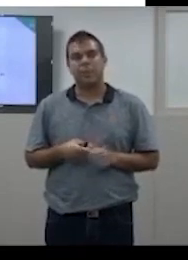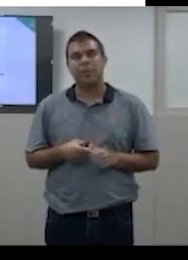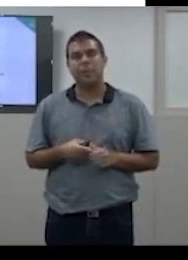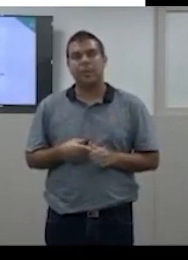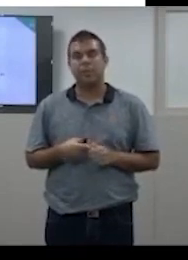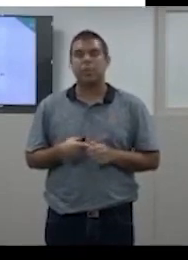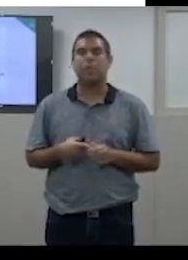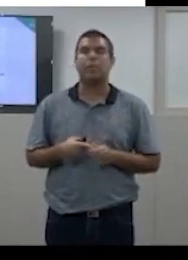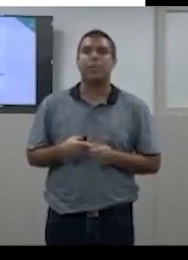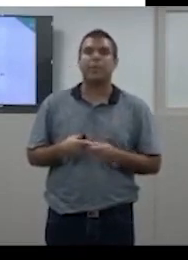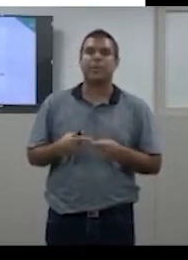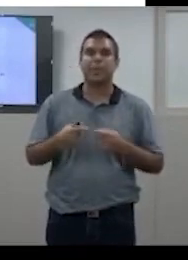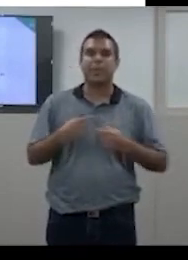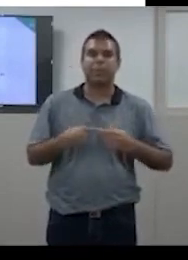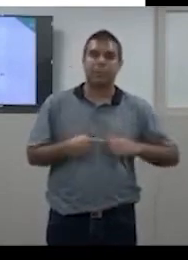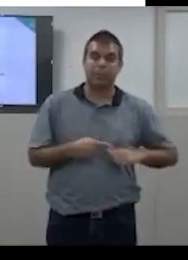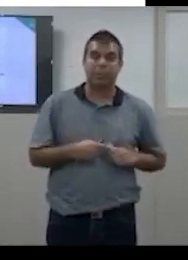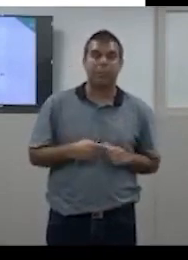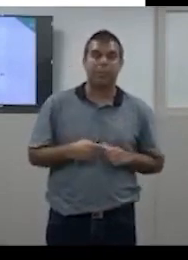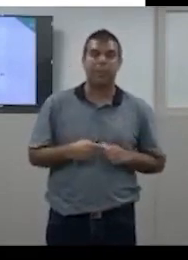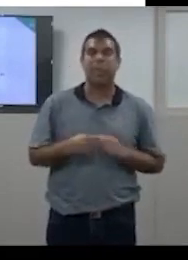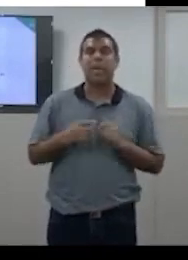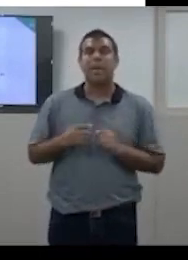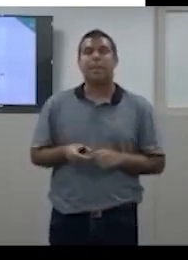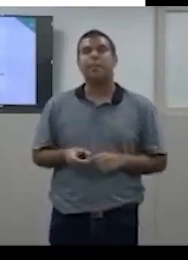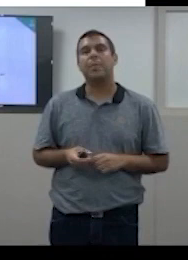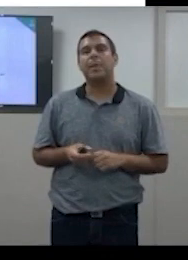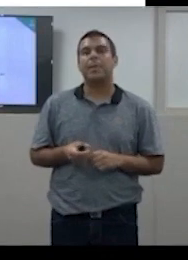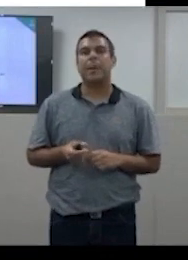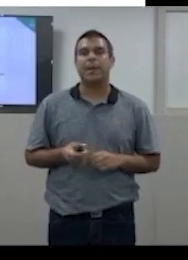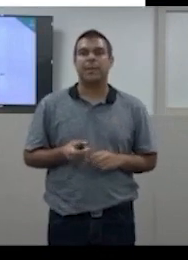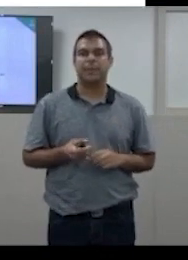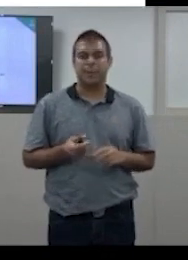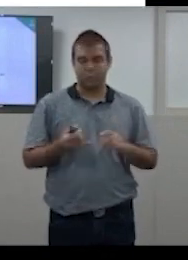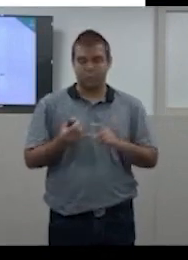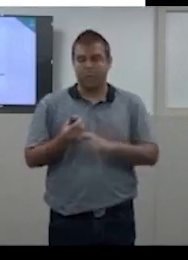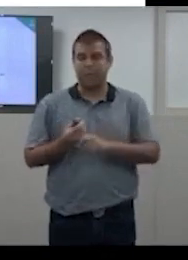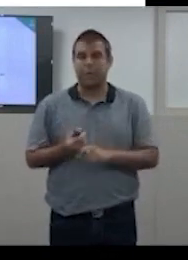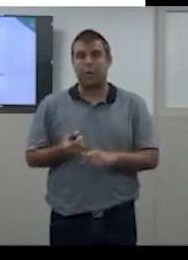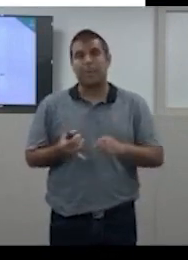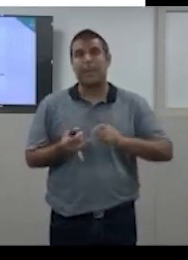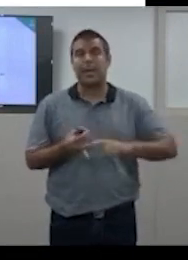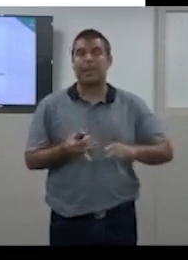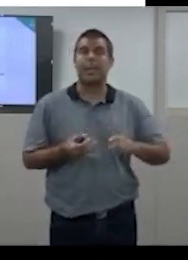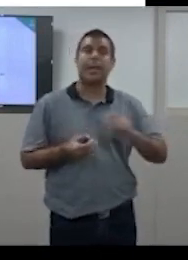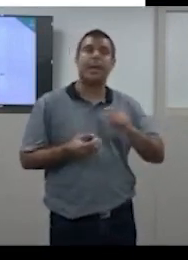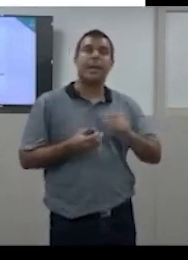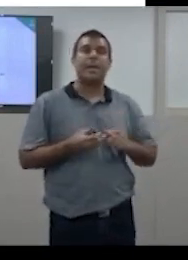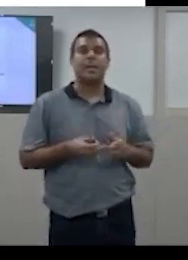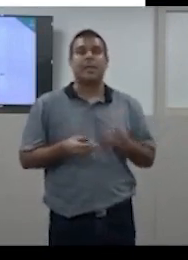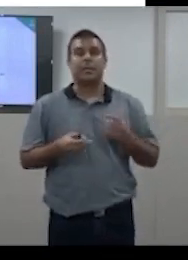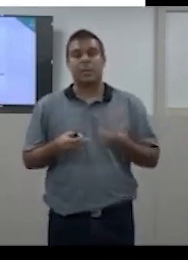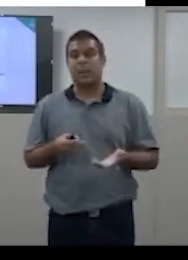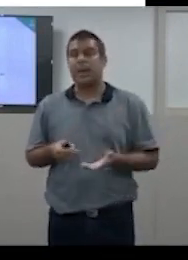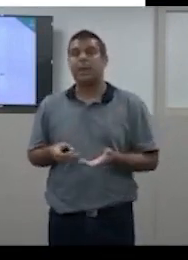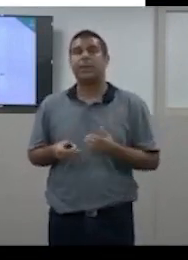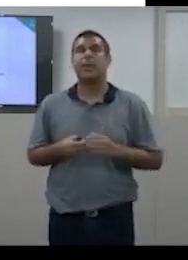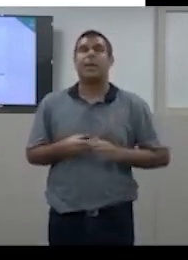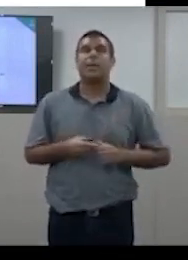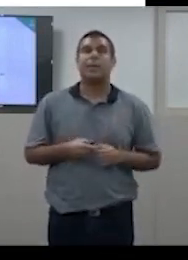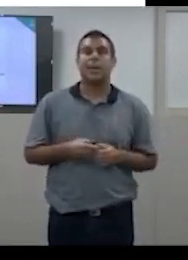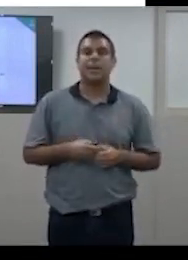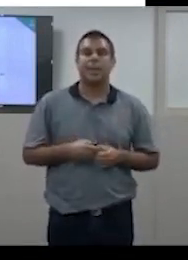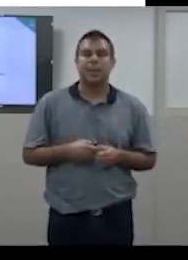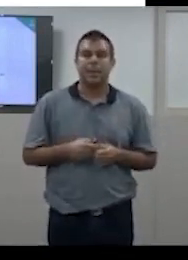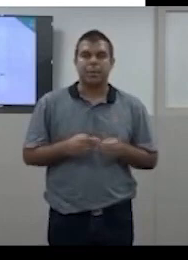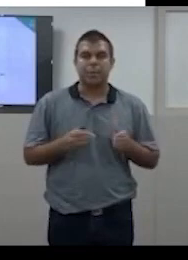Você mistura componentes aditivos ali para você reduzir o ponto de fusão. Principalmente países assim no norte da Europa, Canadá, então assim, o